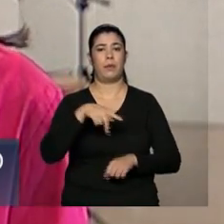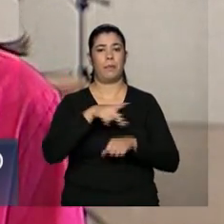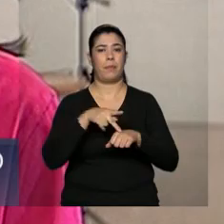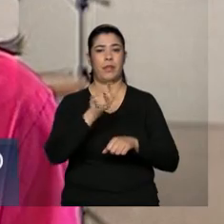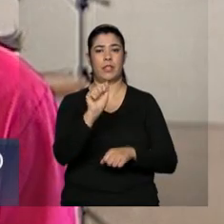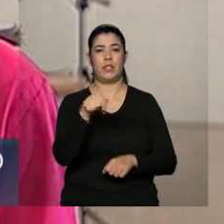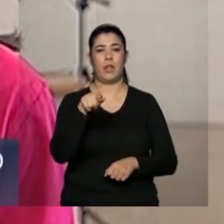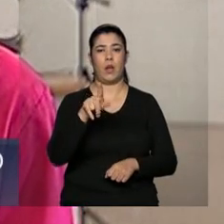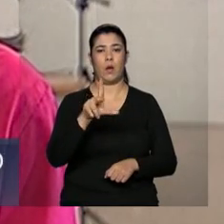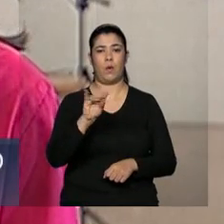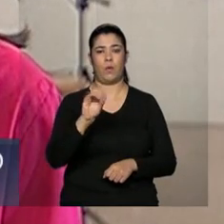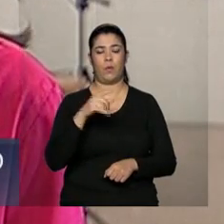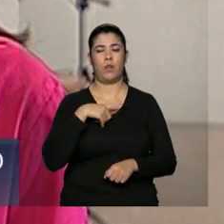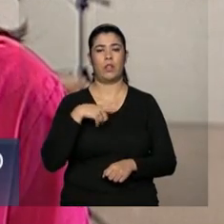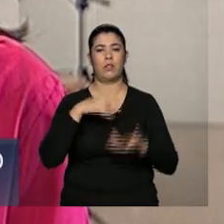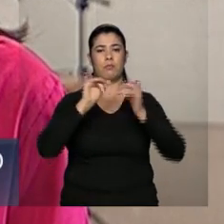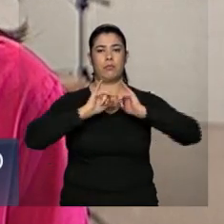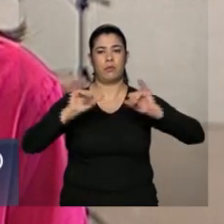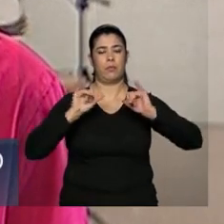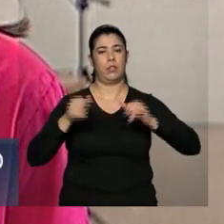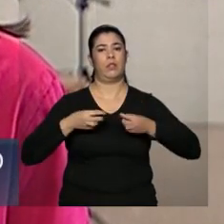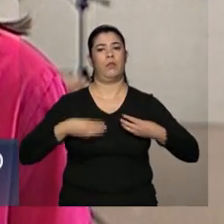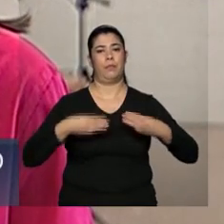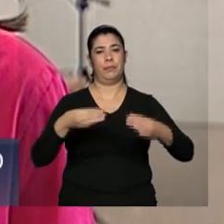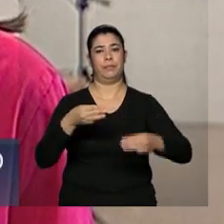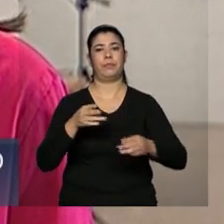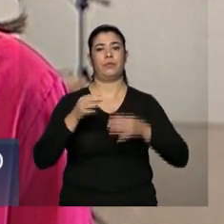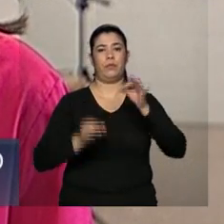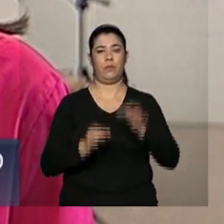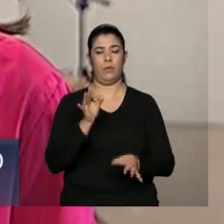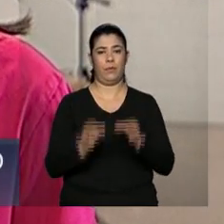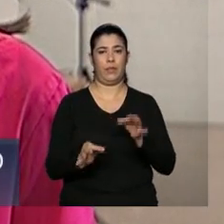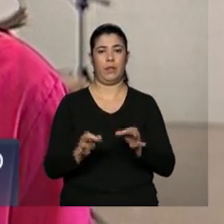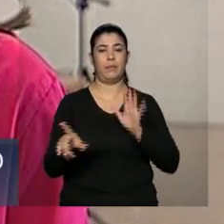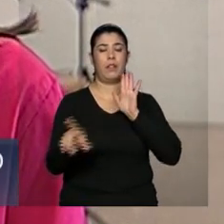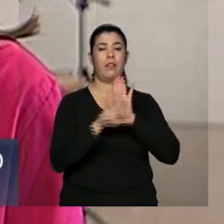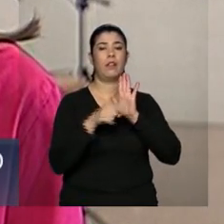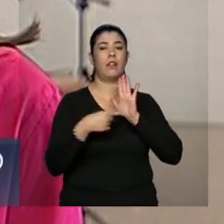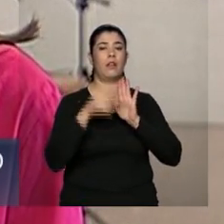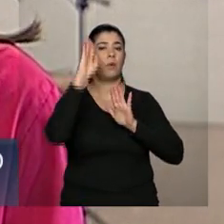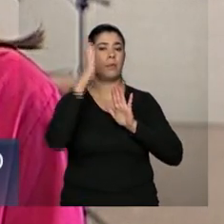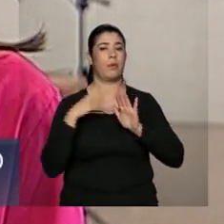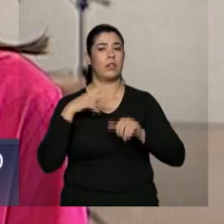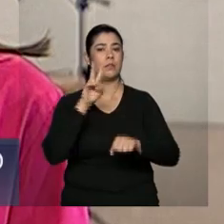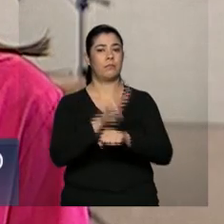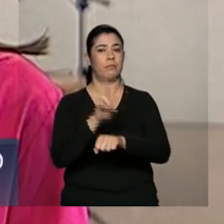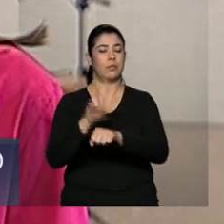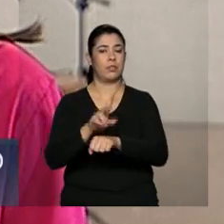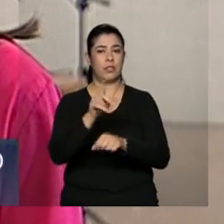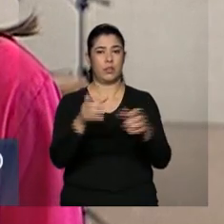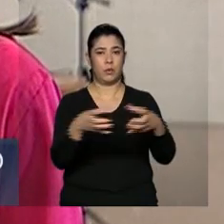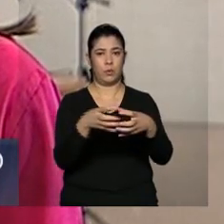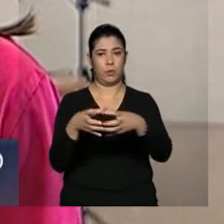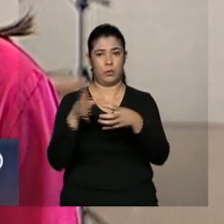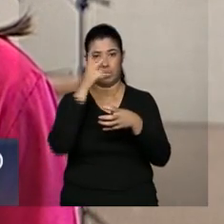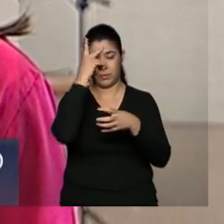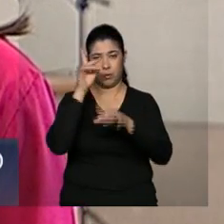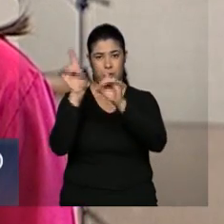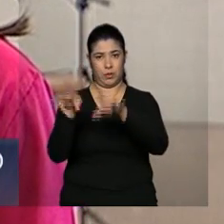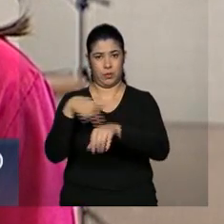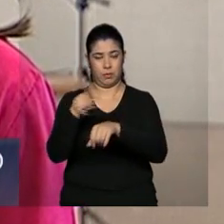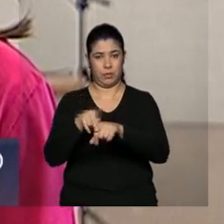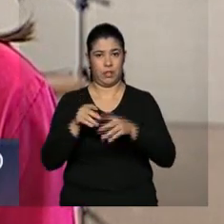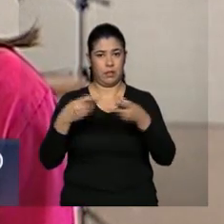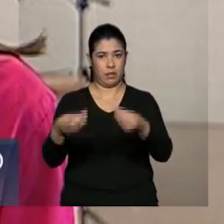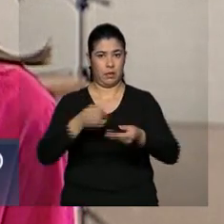para Refugiados do Ministério da Justiça. Bom, por lei, o Brasil oferece proteção a essas pessoas e garante